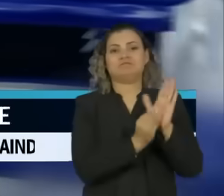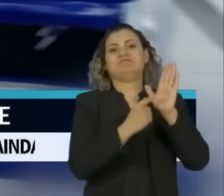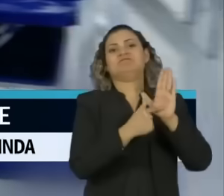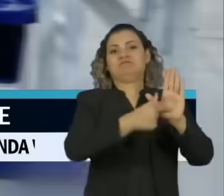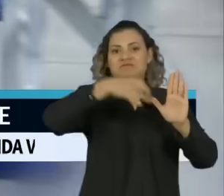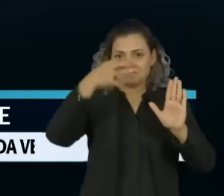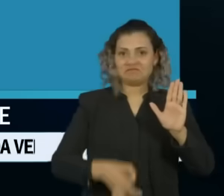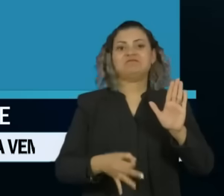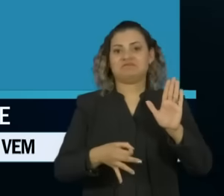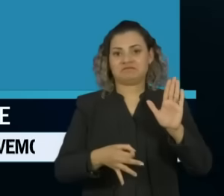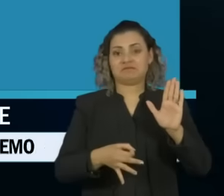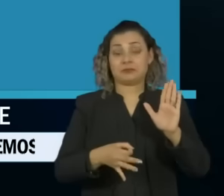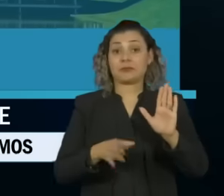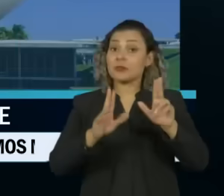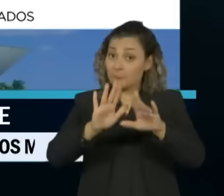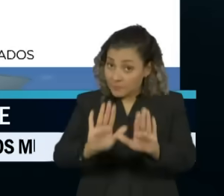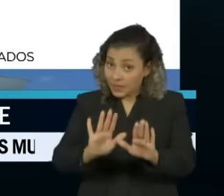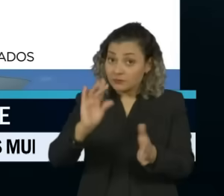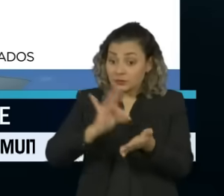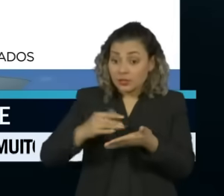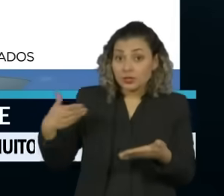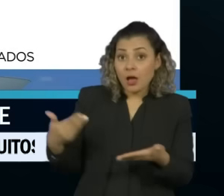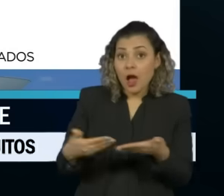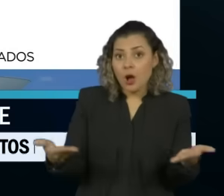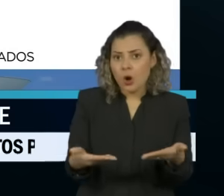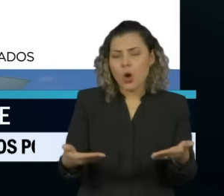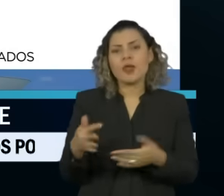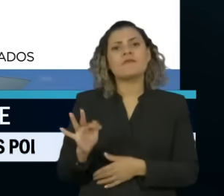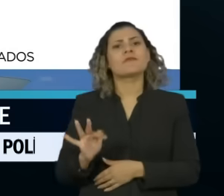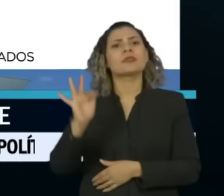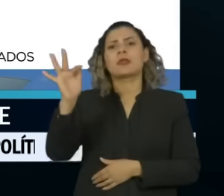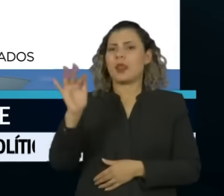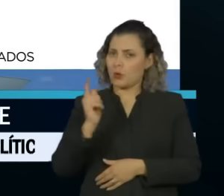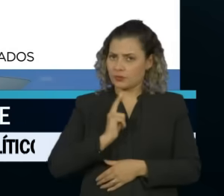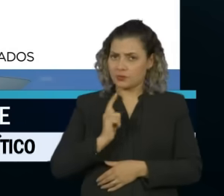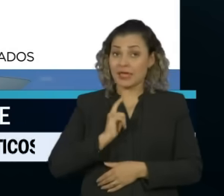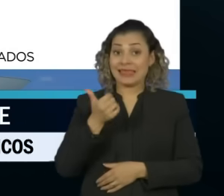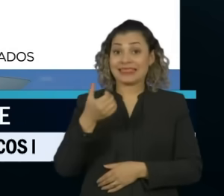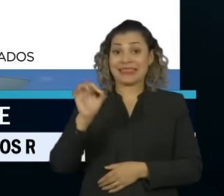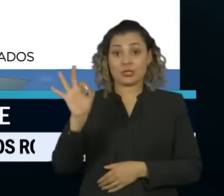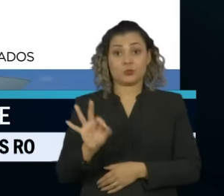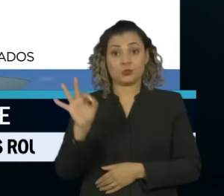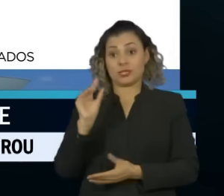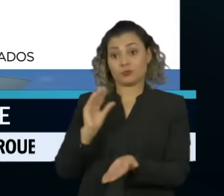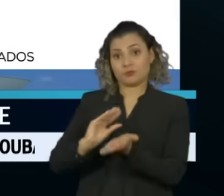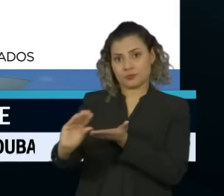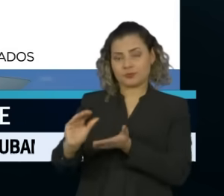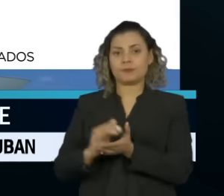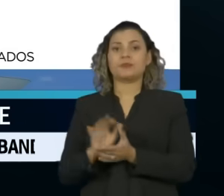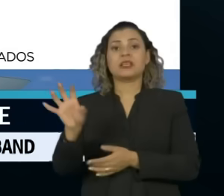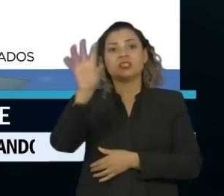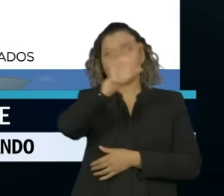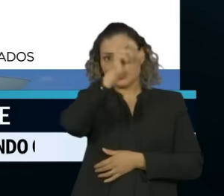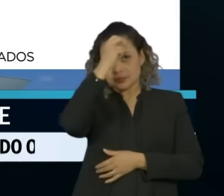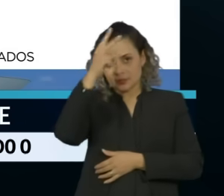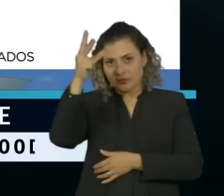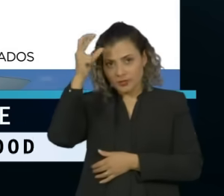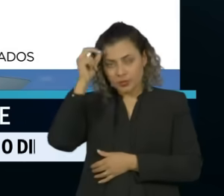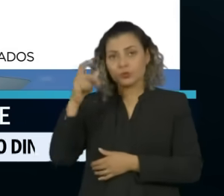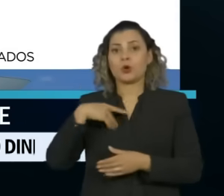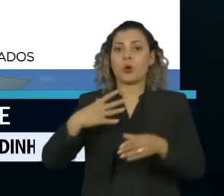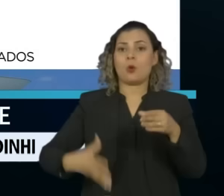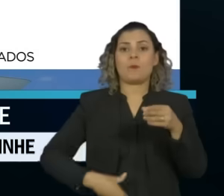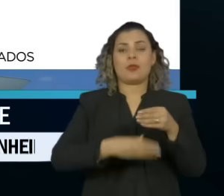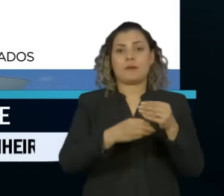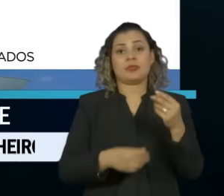União para o fundo. Atualmente, a União contribui com 10% do total do fundo. Estados e municípios